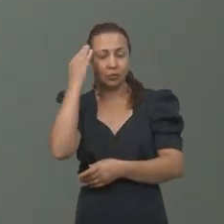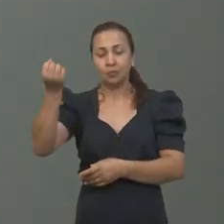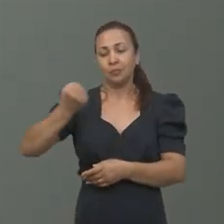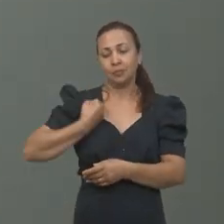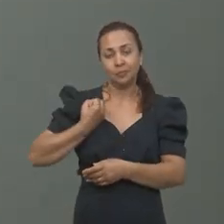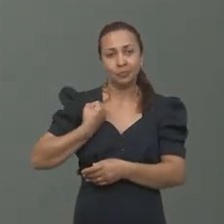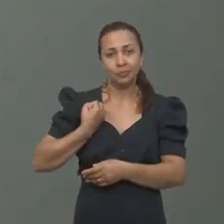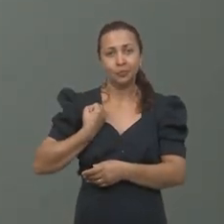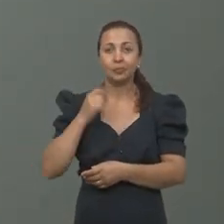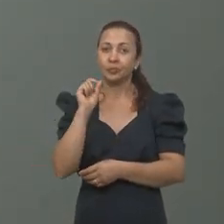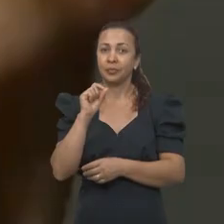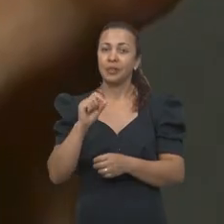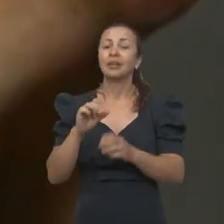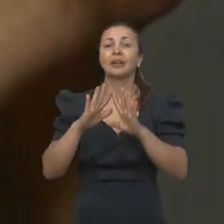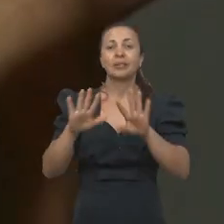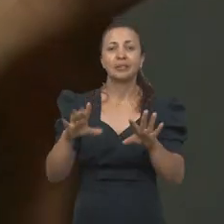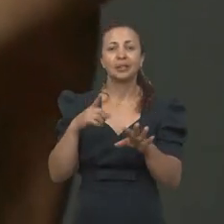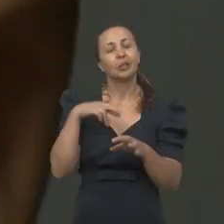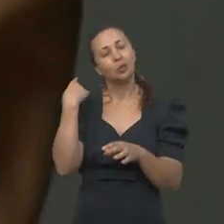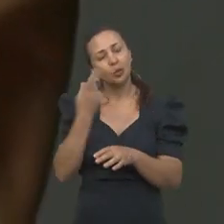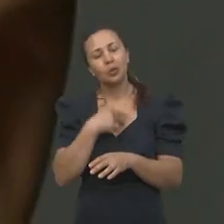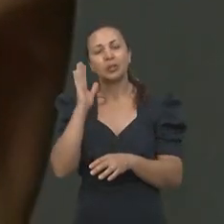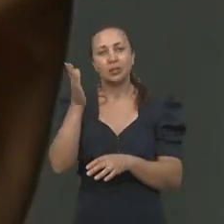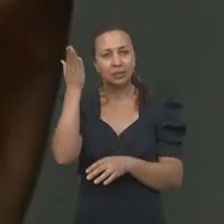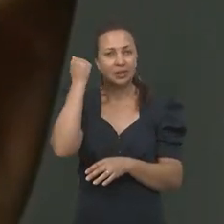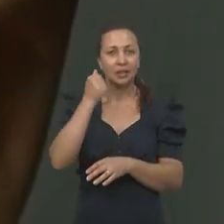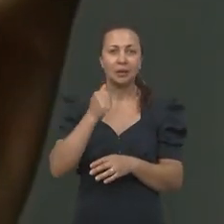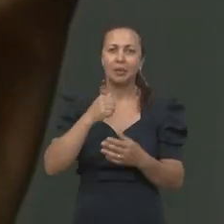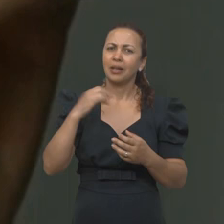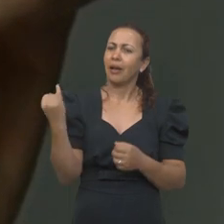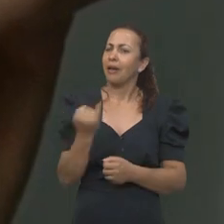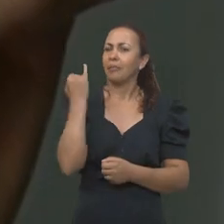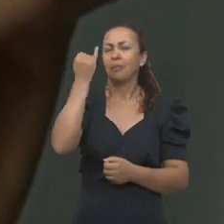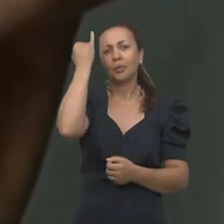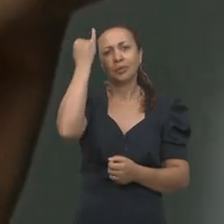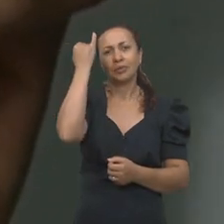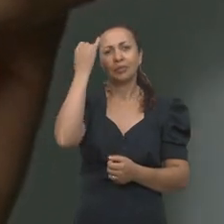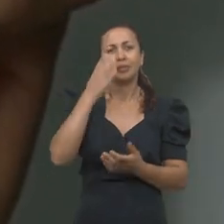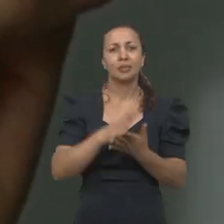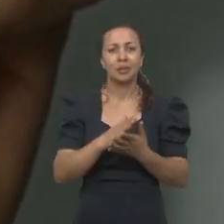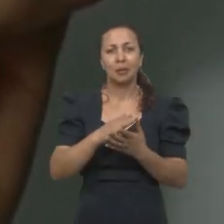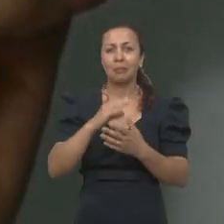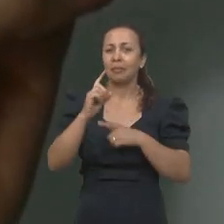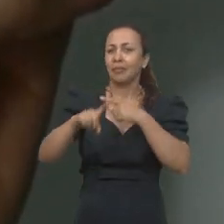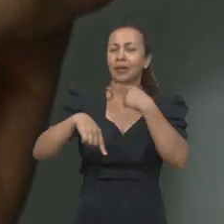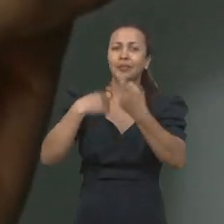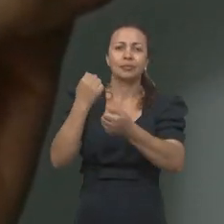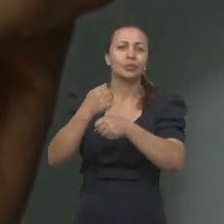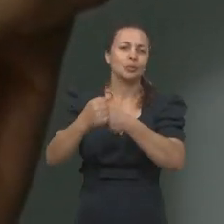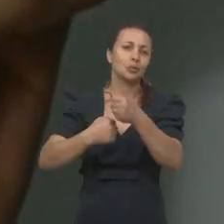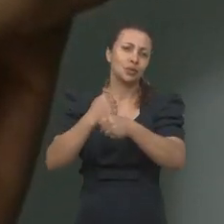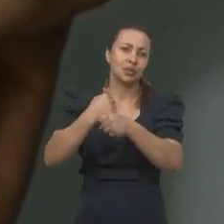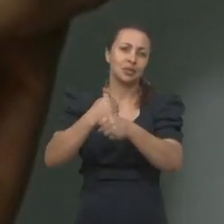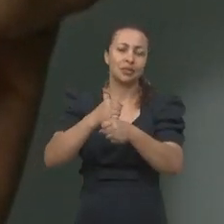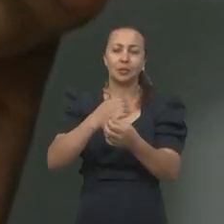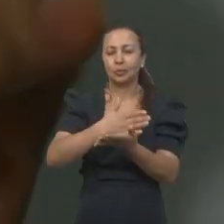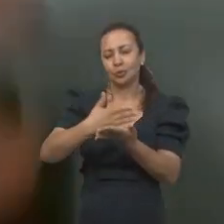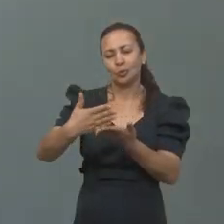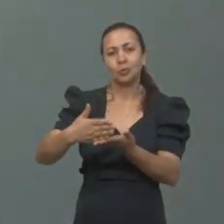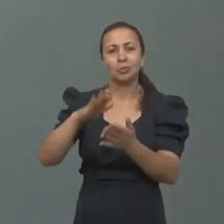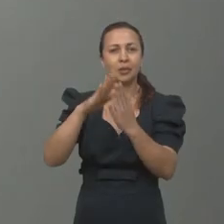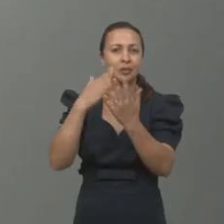dessa noção de número que por sua vez a gente sabe que é um precursor importante não é para os anos iniciais